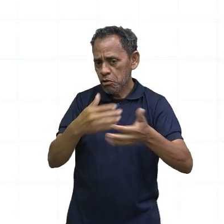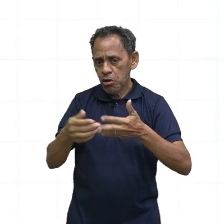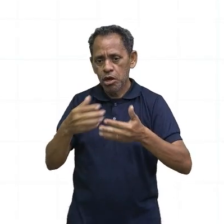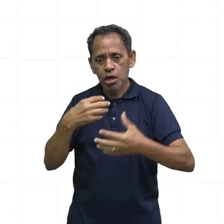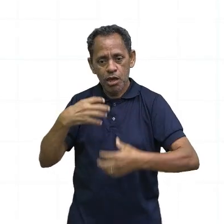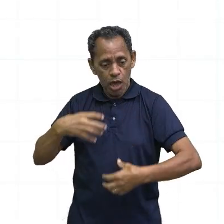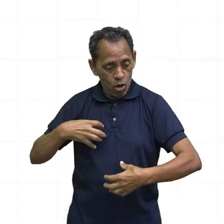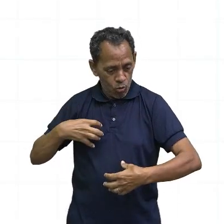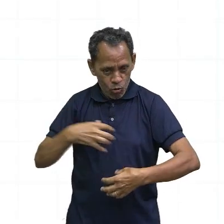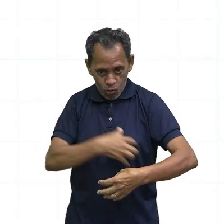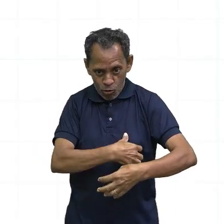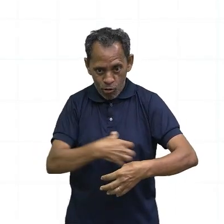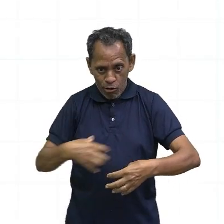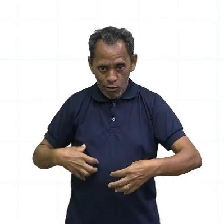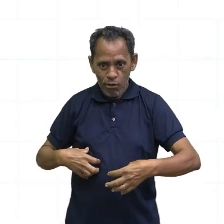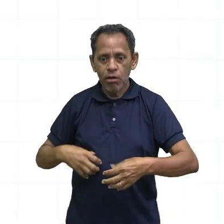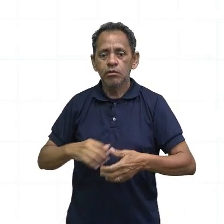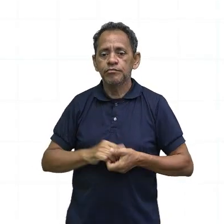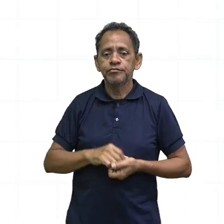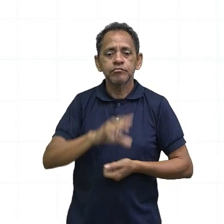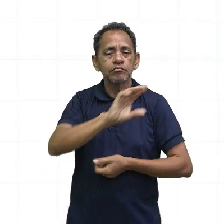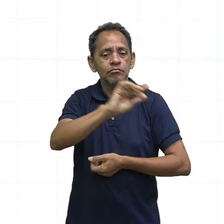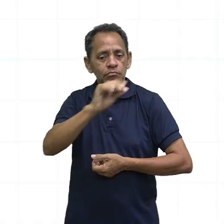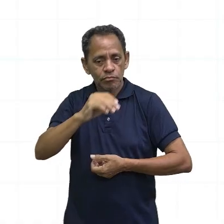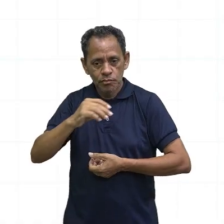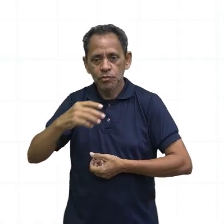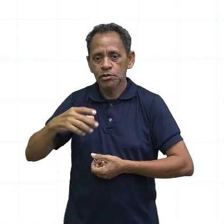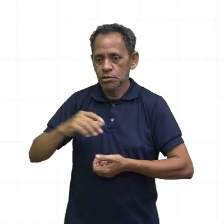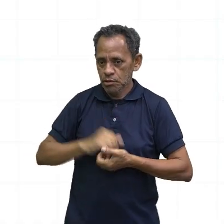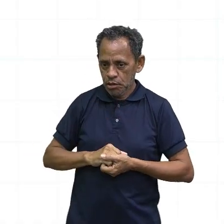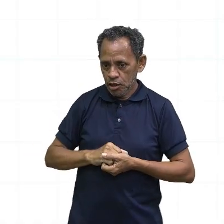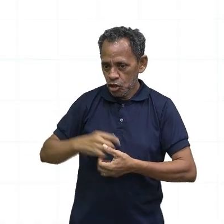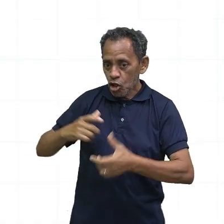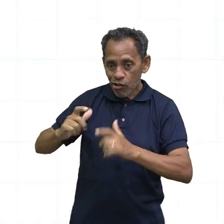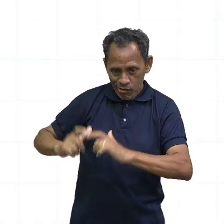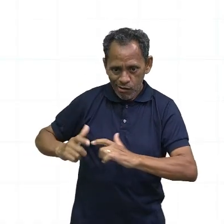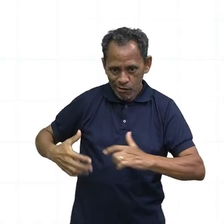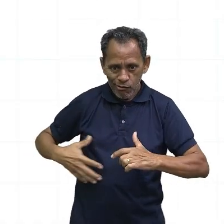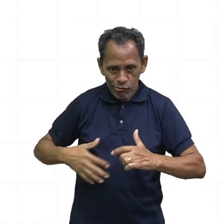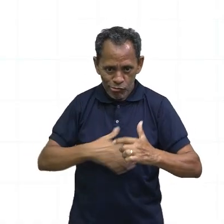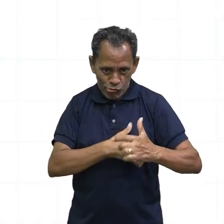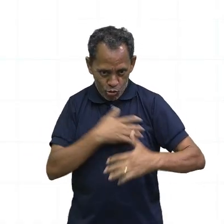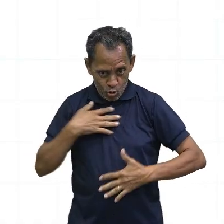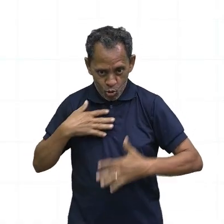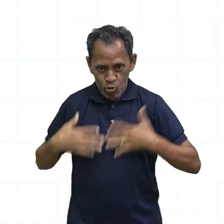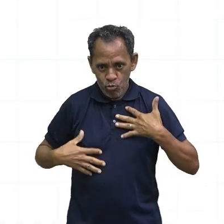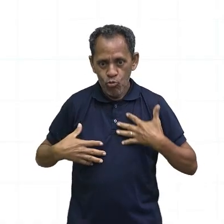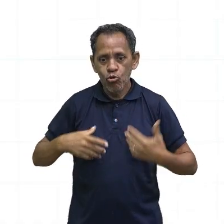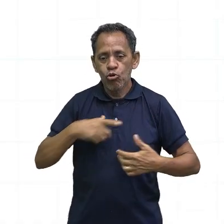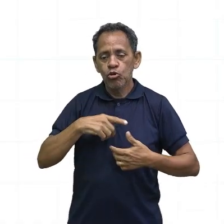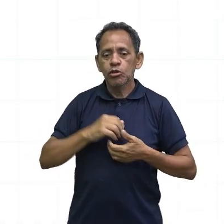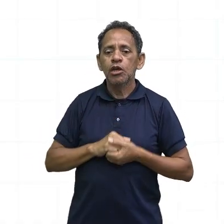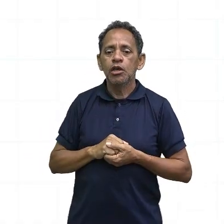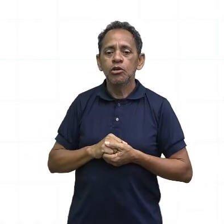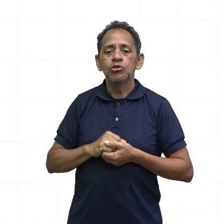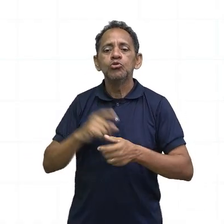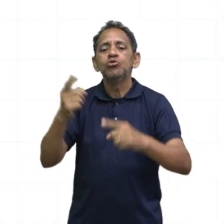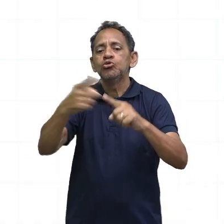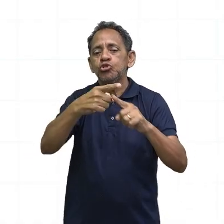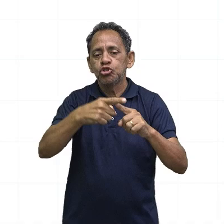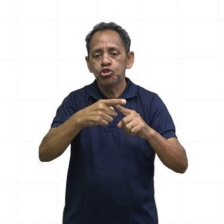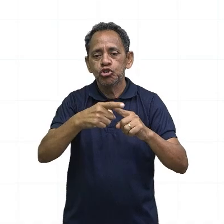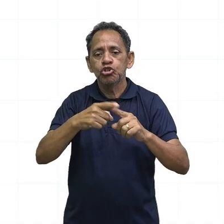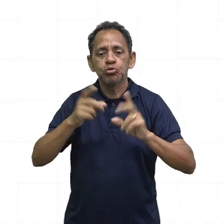órgão vai ter um tipo de isômero, né, de radioisômero específico. O seu